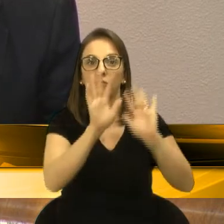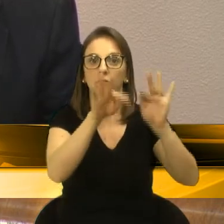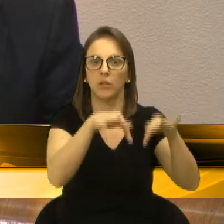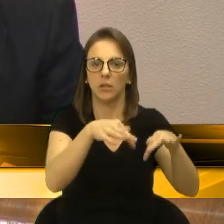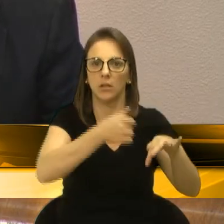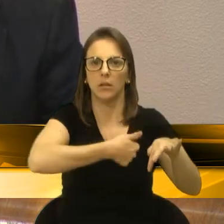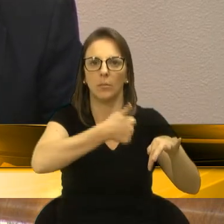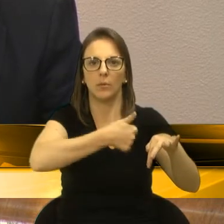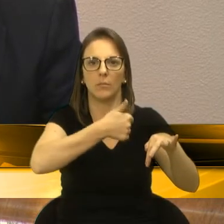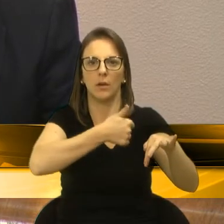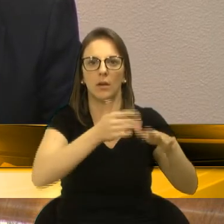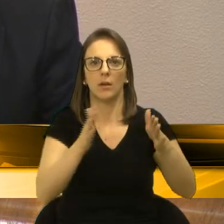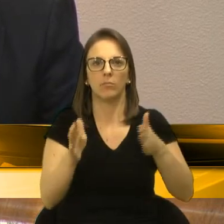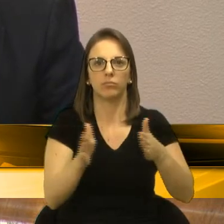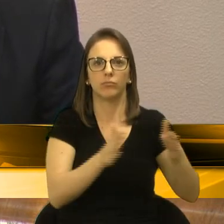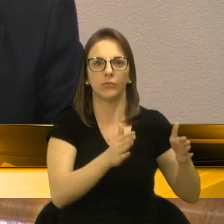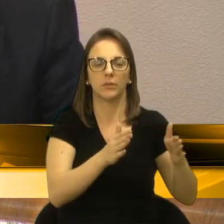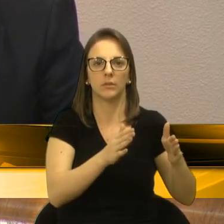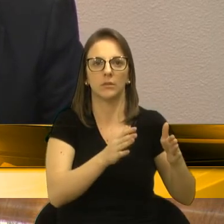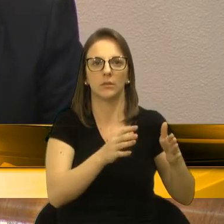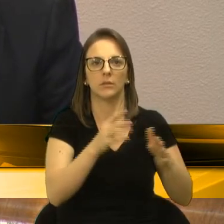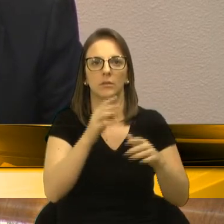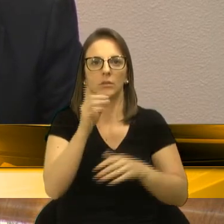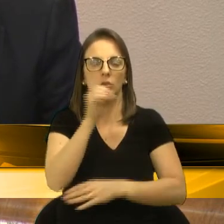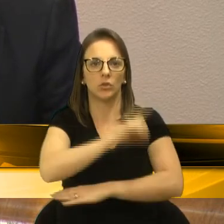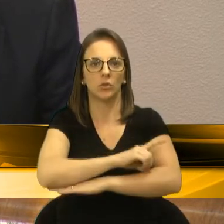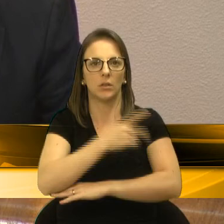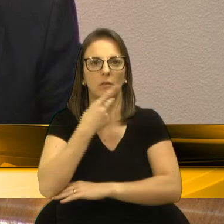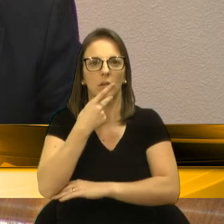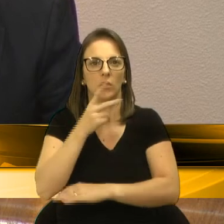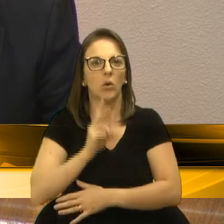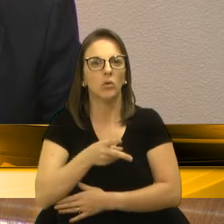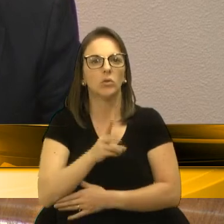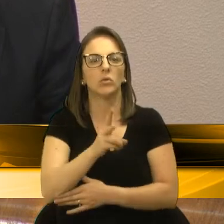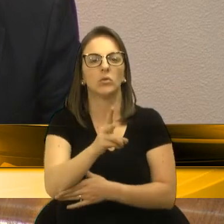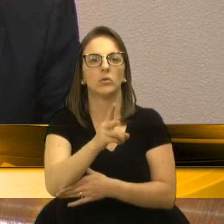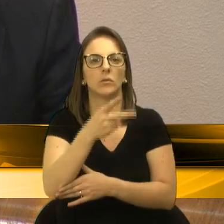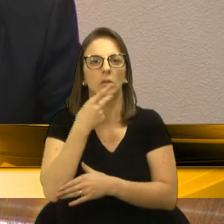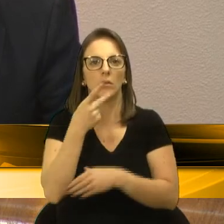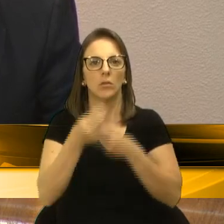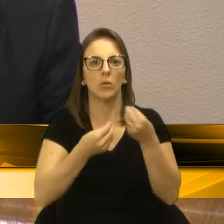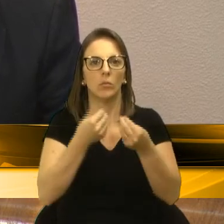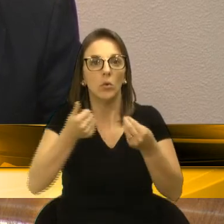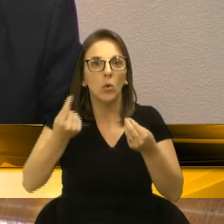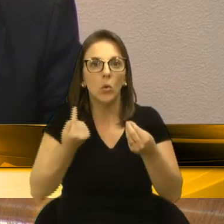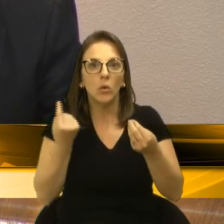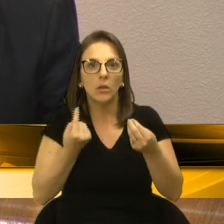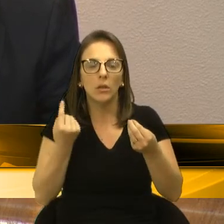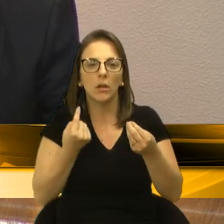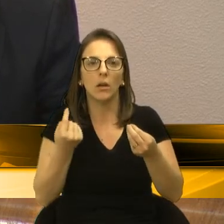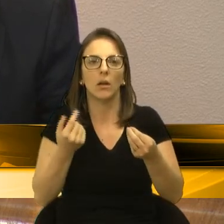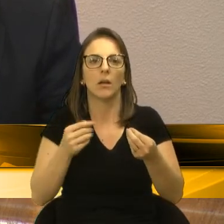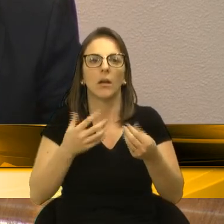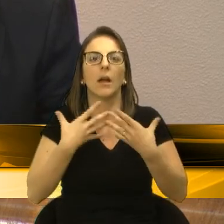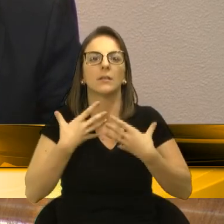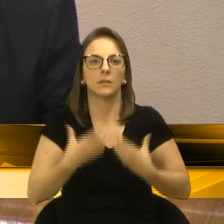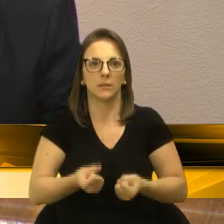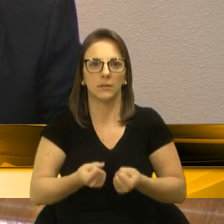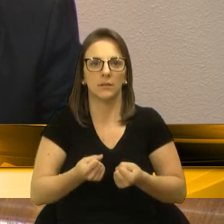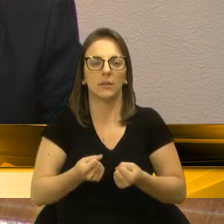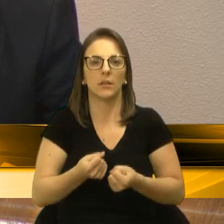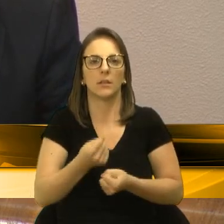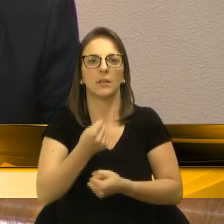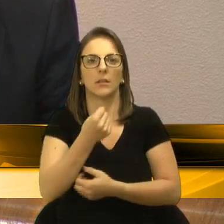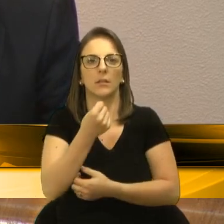nossa ordem do dia. Dando seguimento, em discussão e única votação, a admissibilidade do documento externo, número 377/2019,